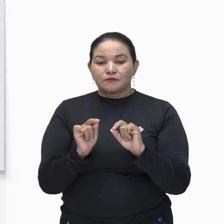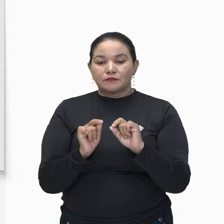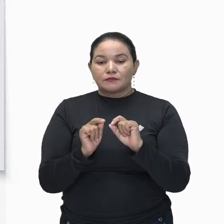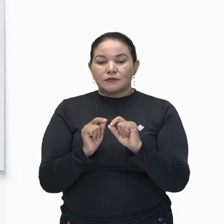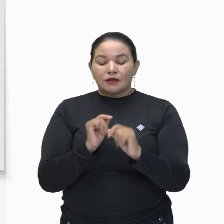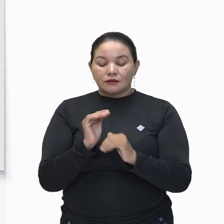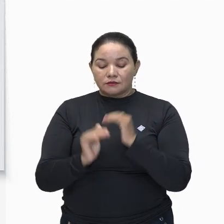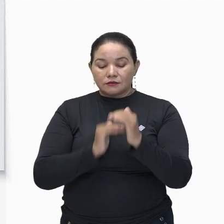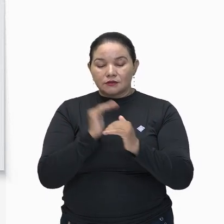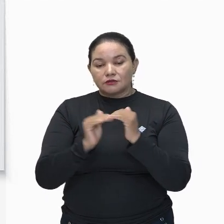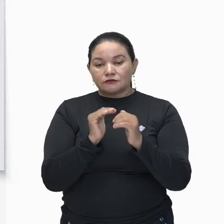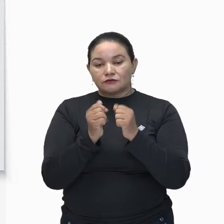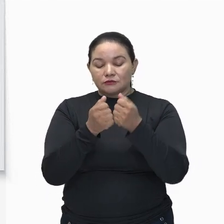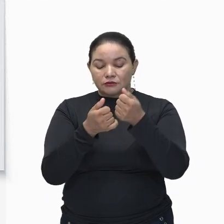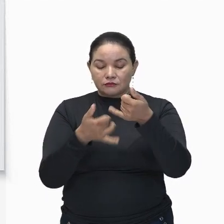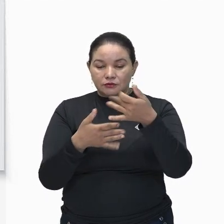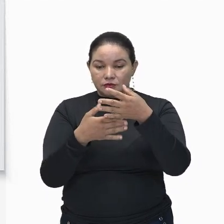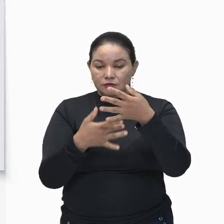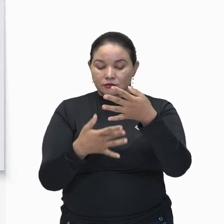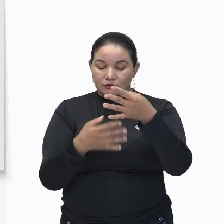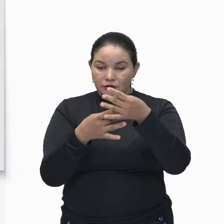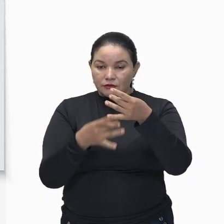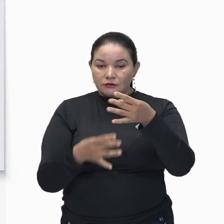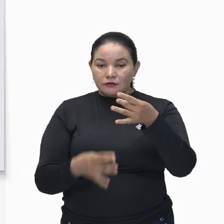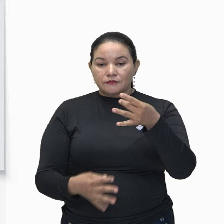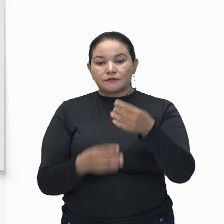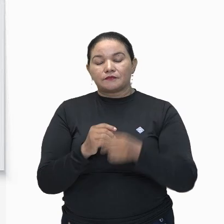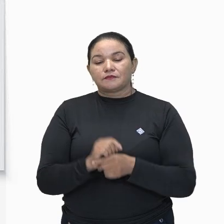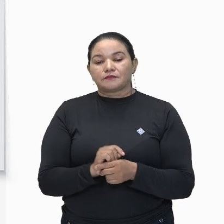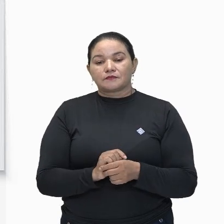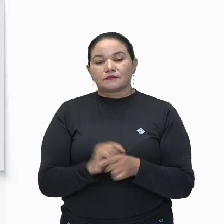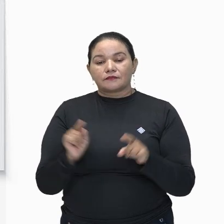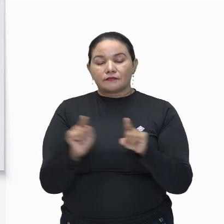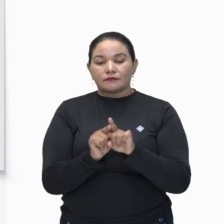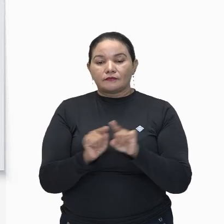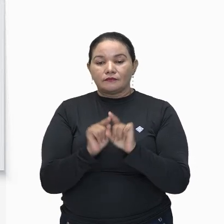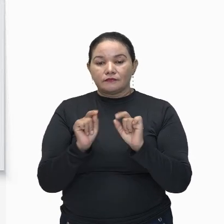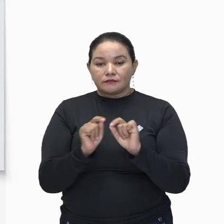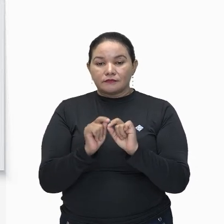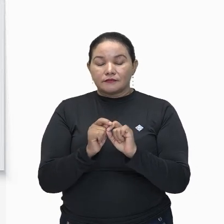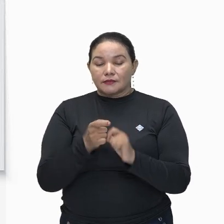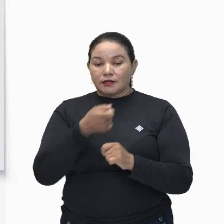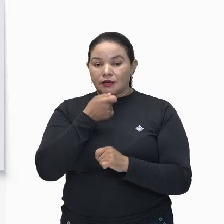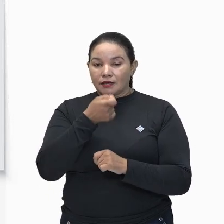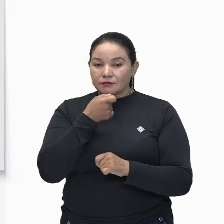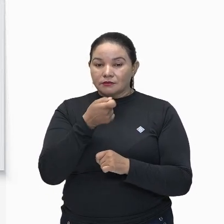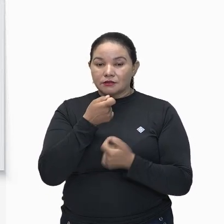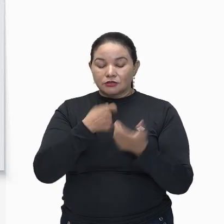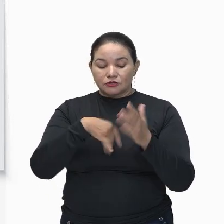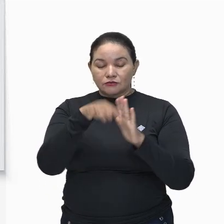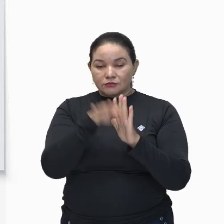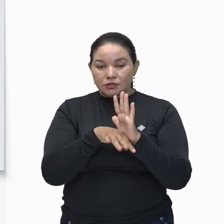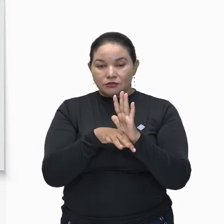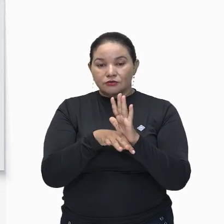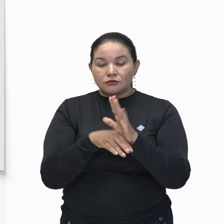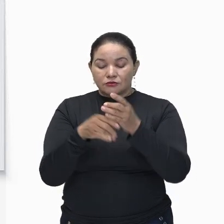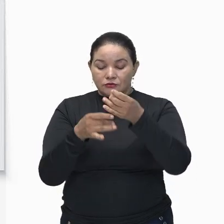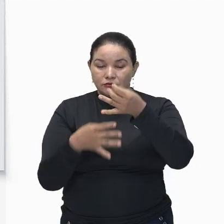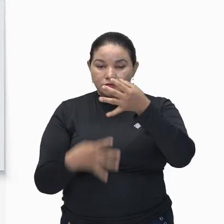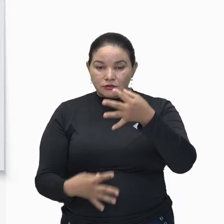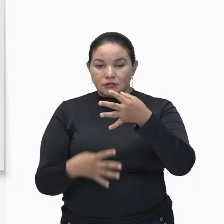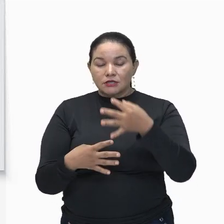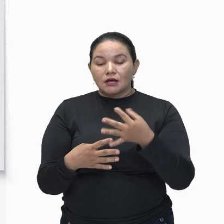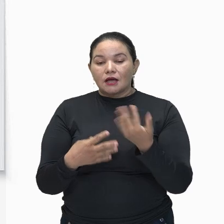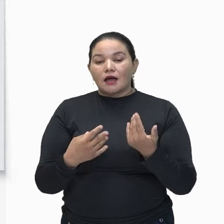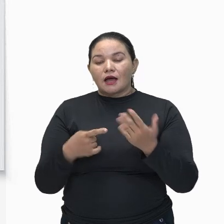ali se não fosse um texto dissertativo, né? Como a reportagem é um texto mais extenso e aprofundado que a notícia, então